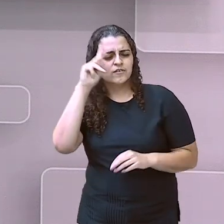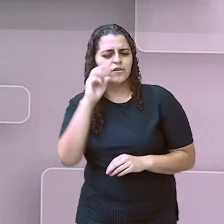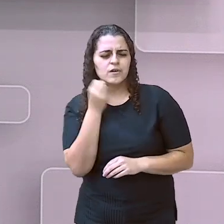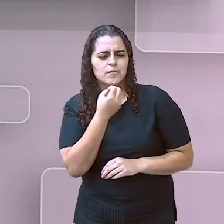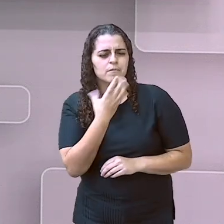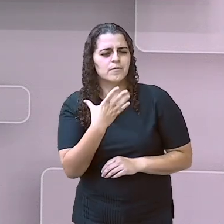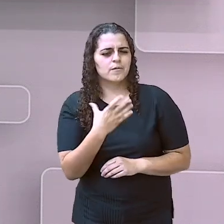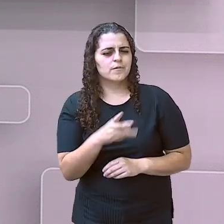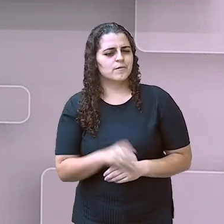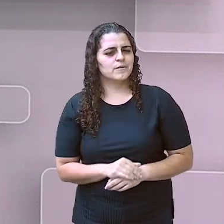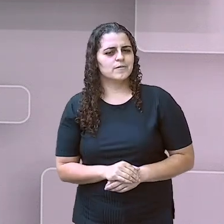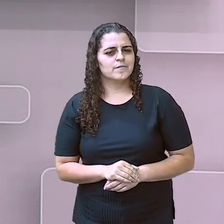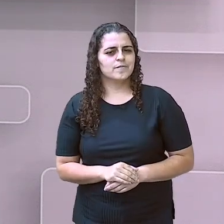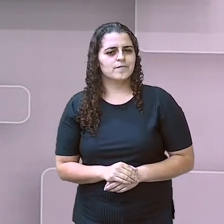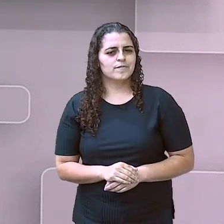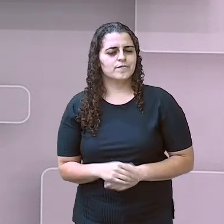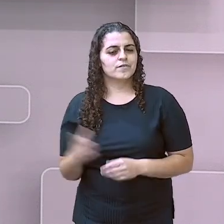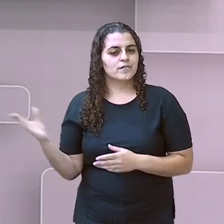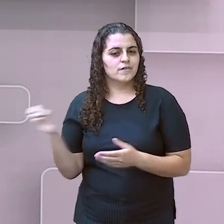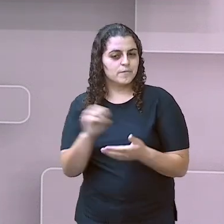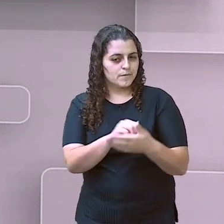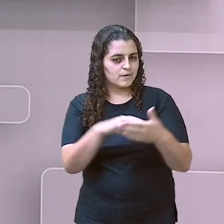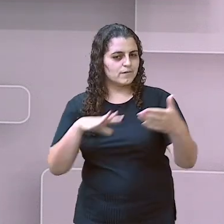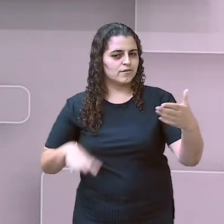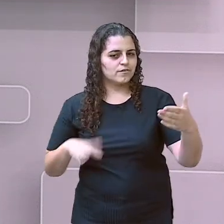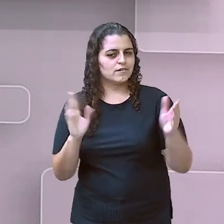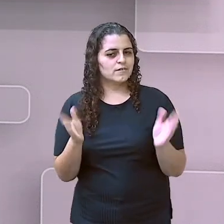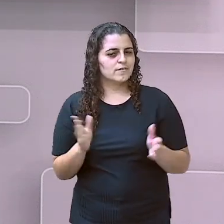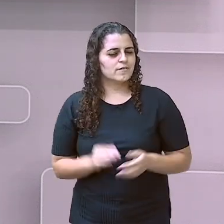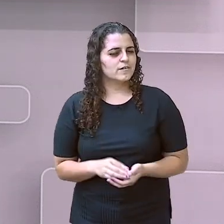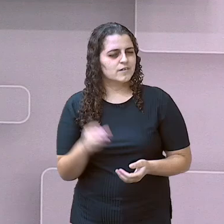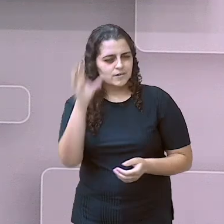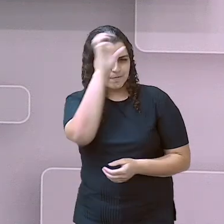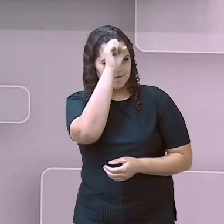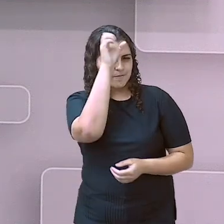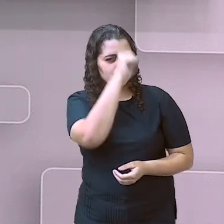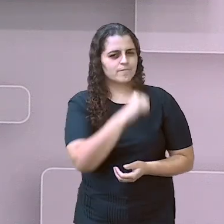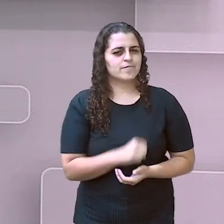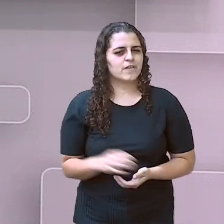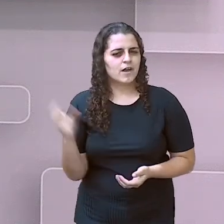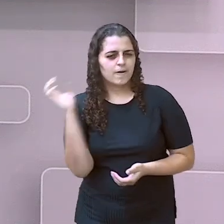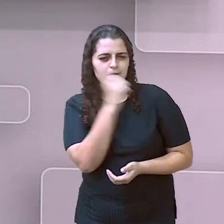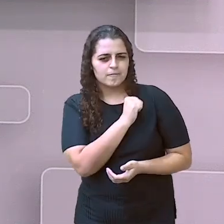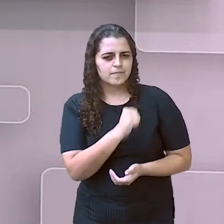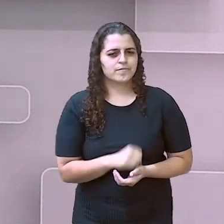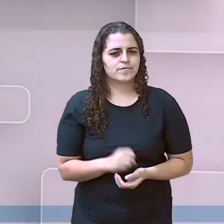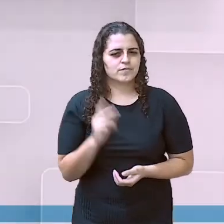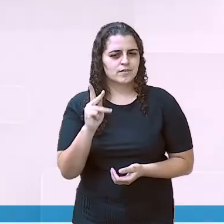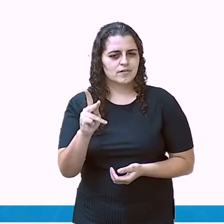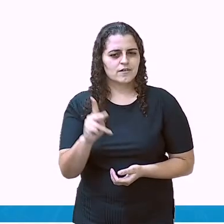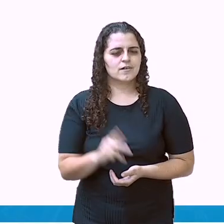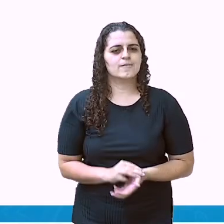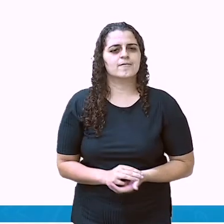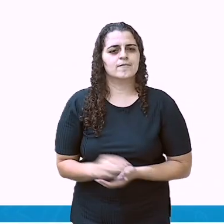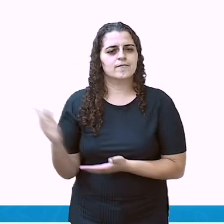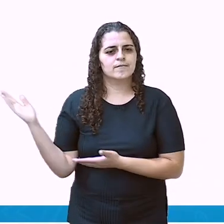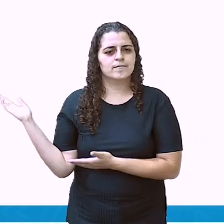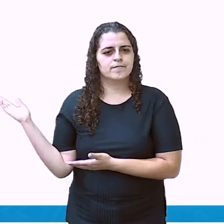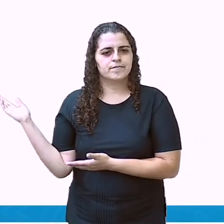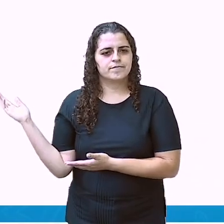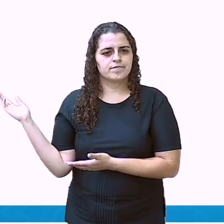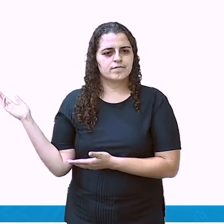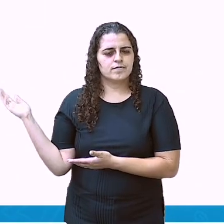que ser contada. Vamos para a nossa atividade agora, ver se vocês aprenderam. Rapidinho, ok?